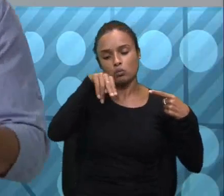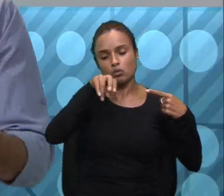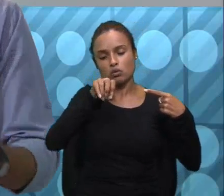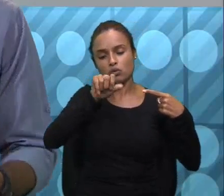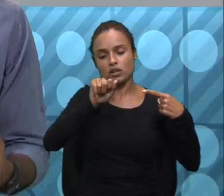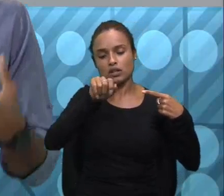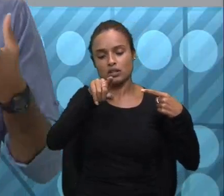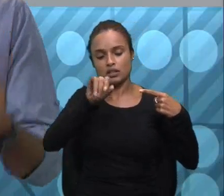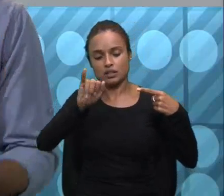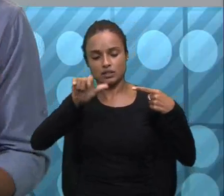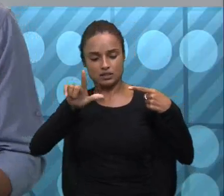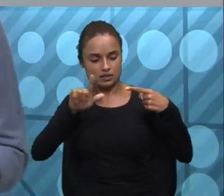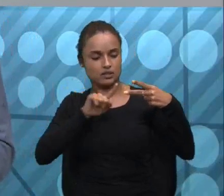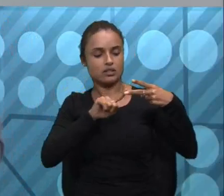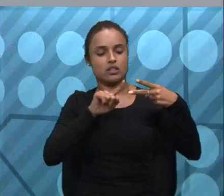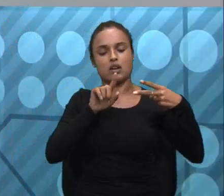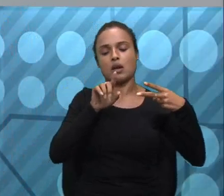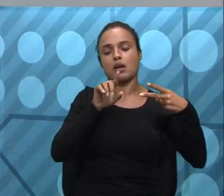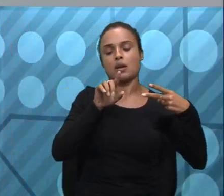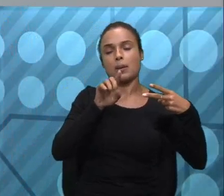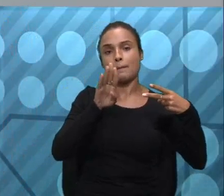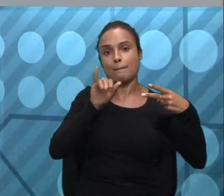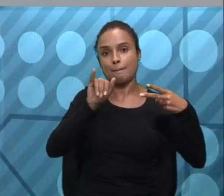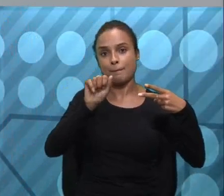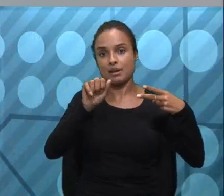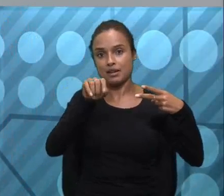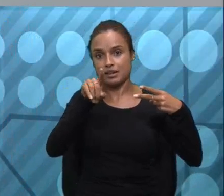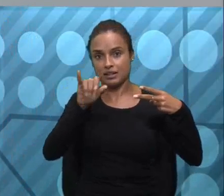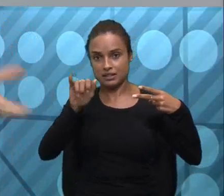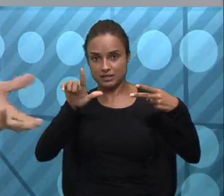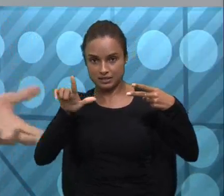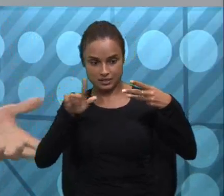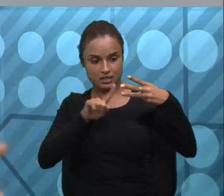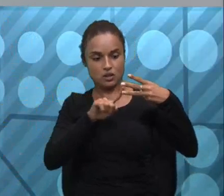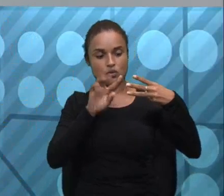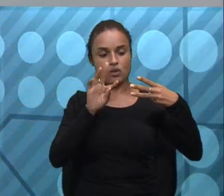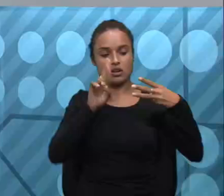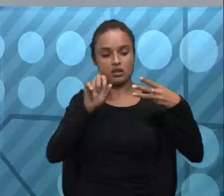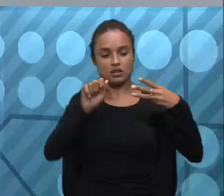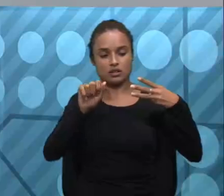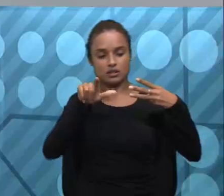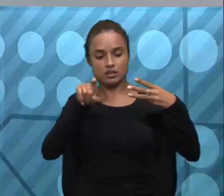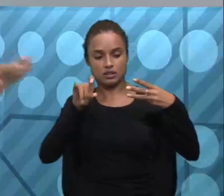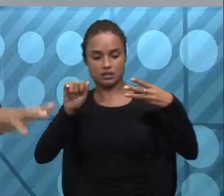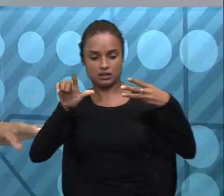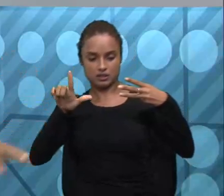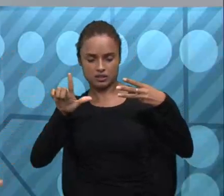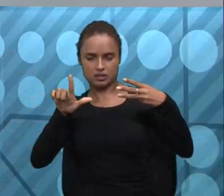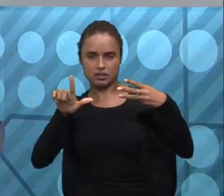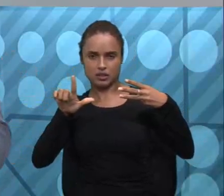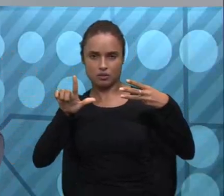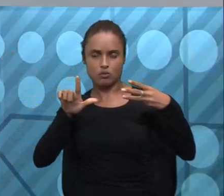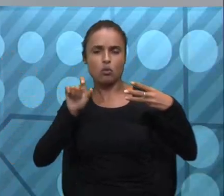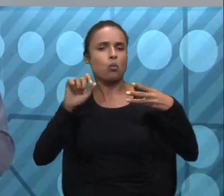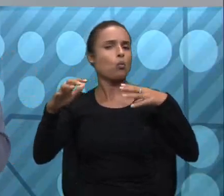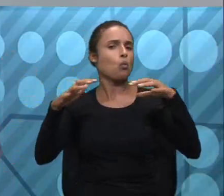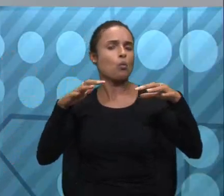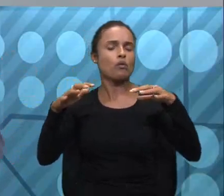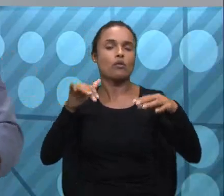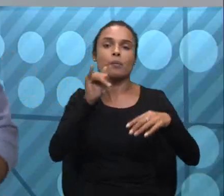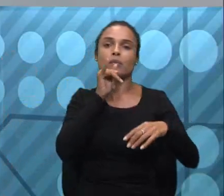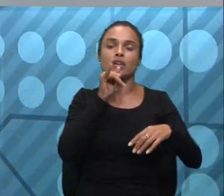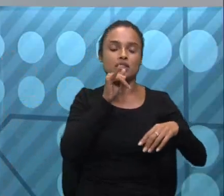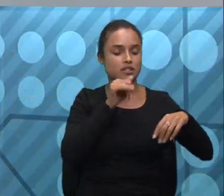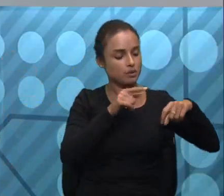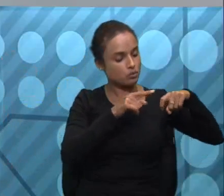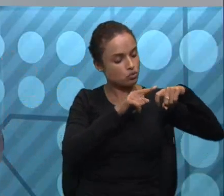pergunta, um abraço para vocês. Monoaxial, lembra do joelho? O joelho só faz flexão e extensão. O joelho não tem como fazer adução e abdução, não